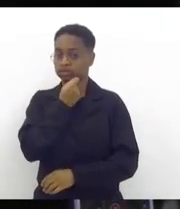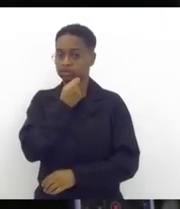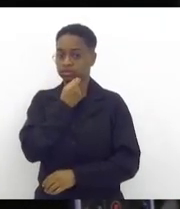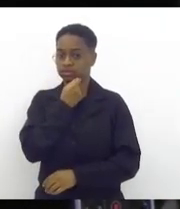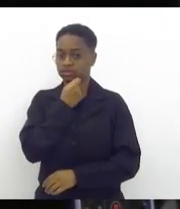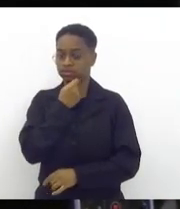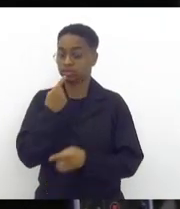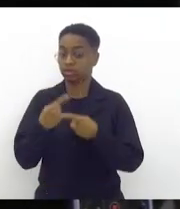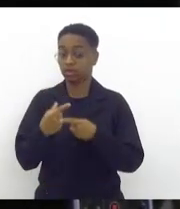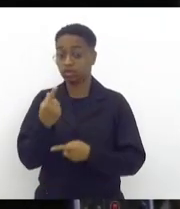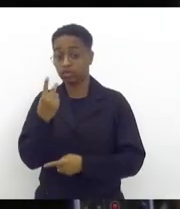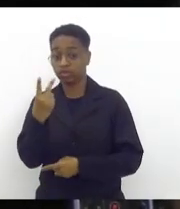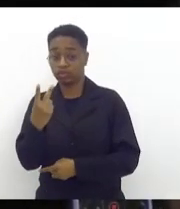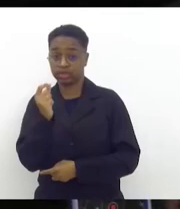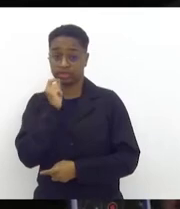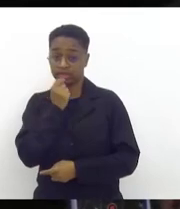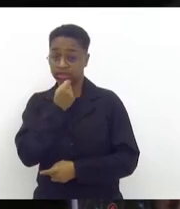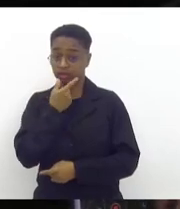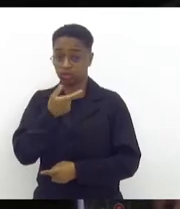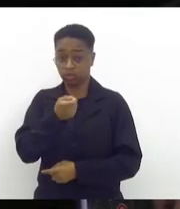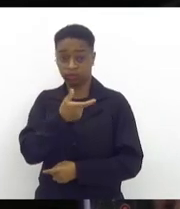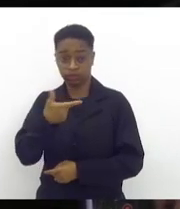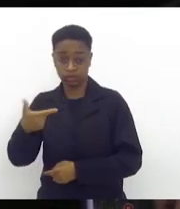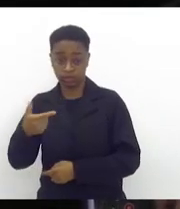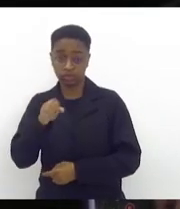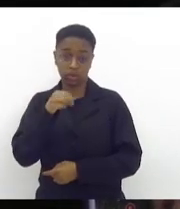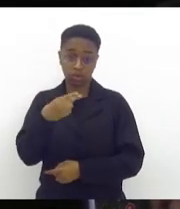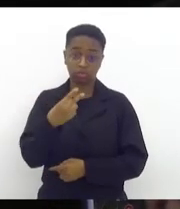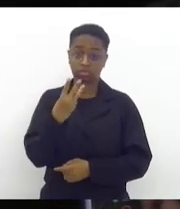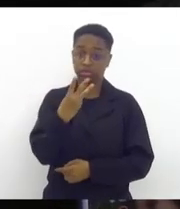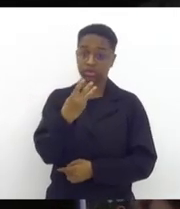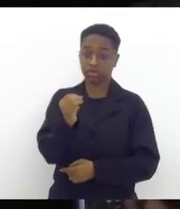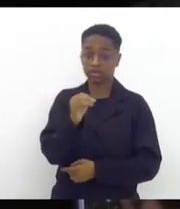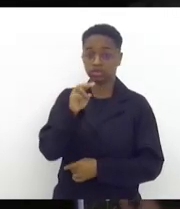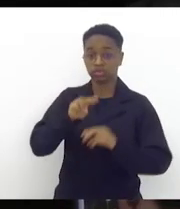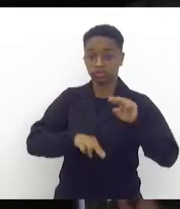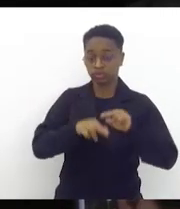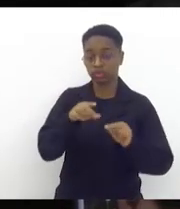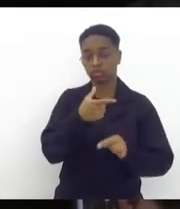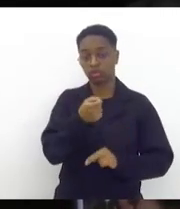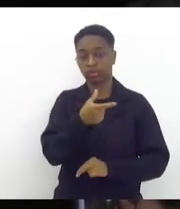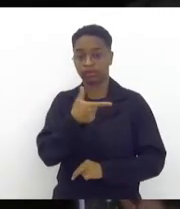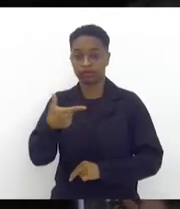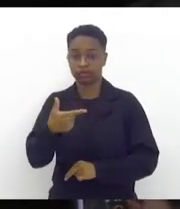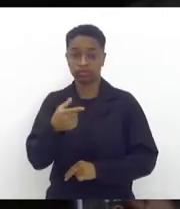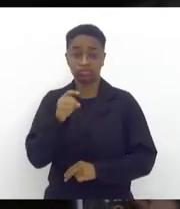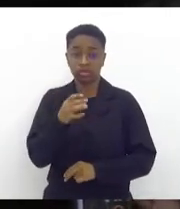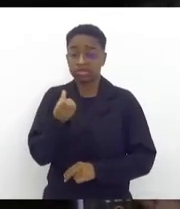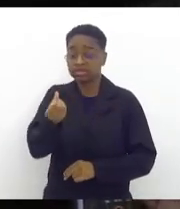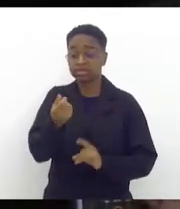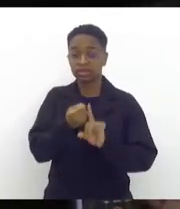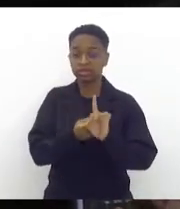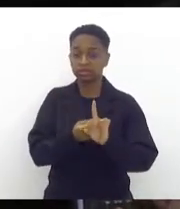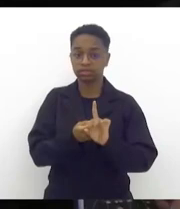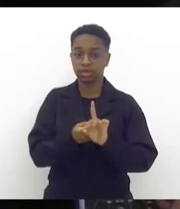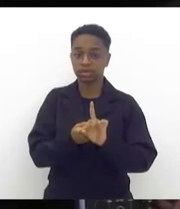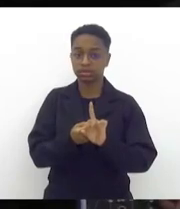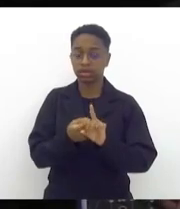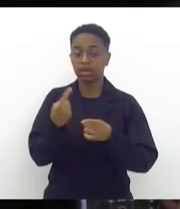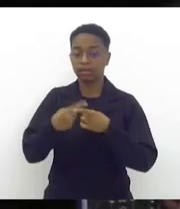2 de setembro de 2022, 30 de junho de 2022. É só jogar 6 meses, porque o